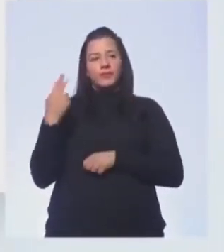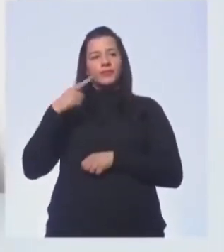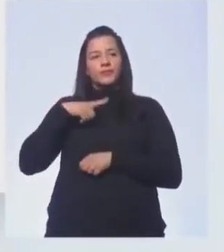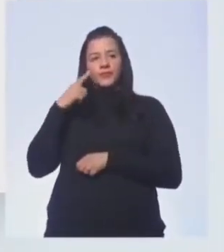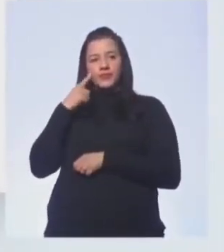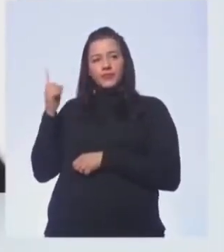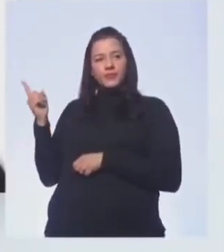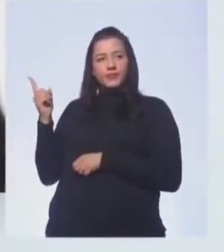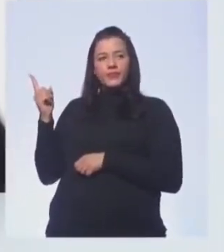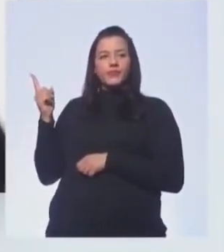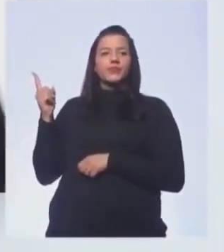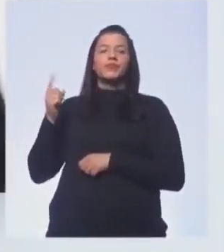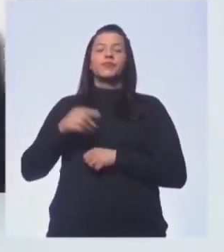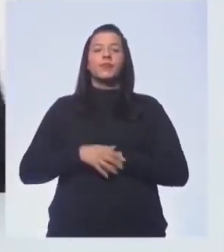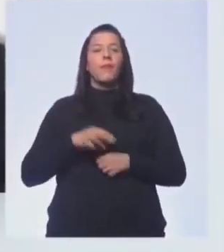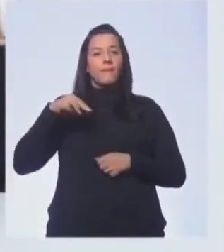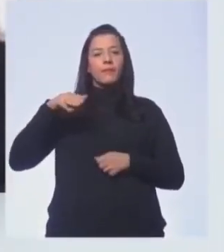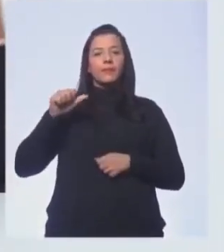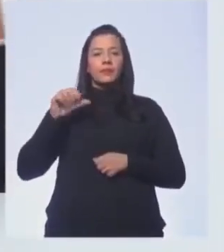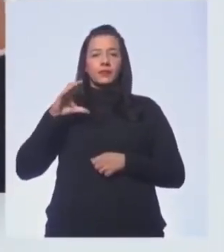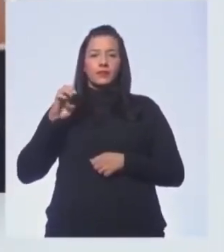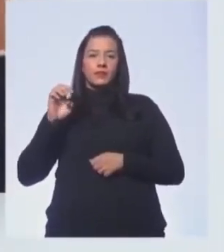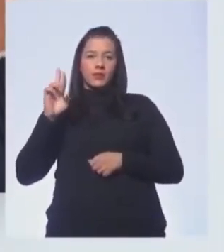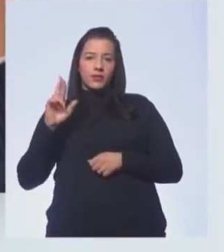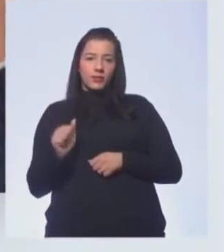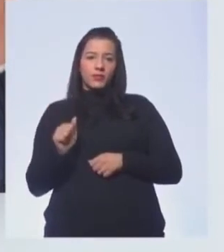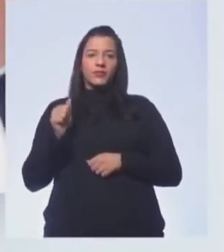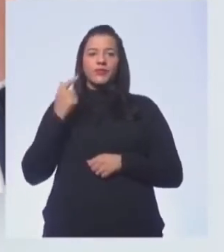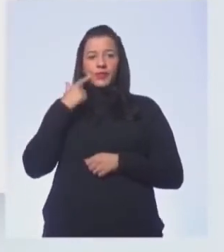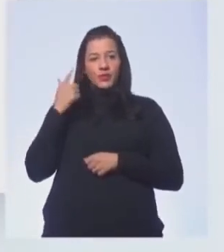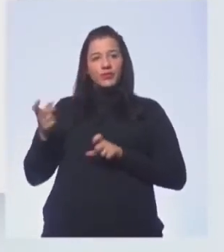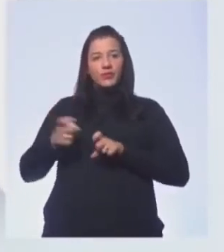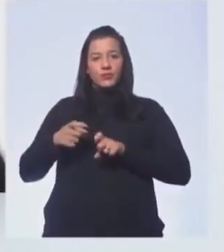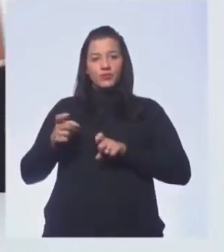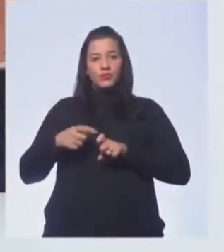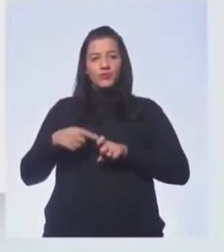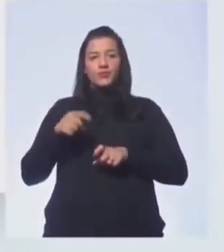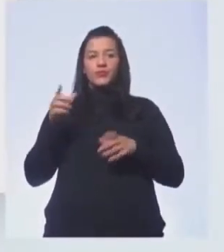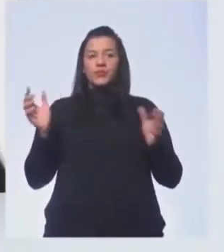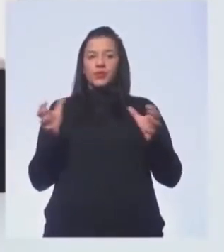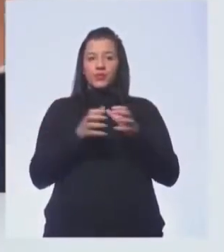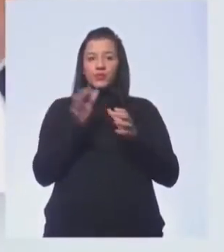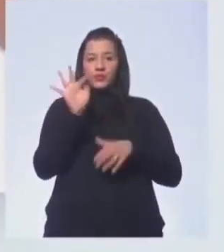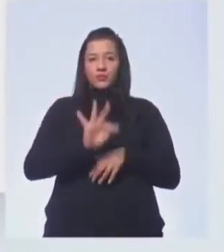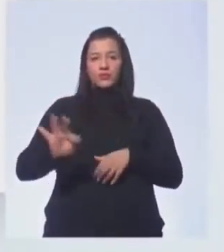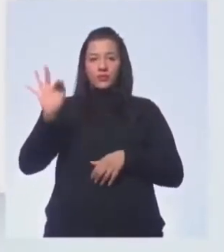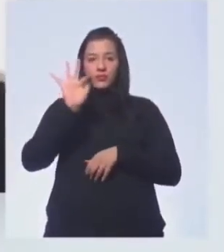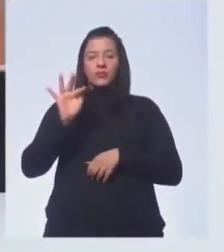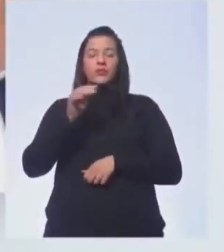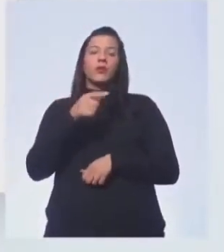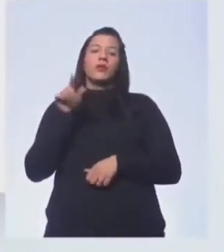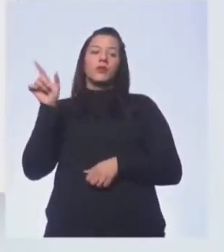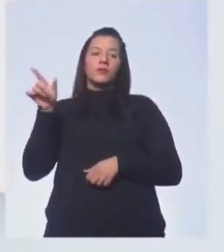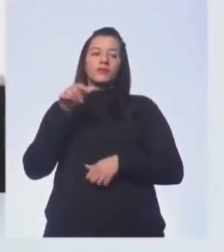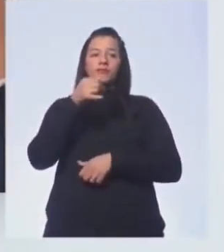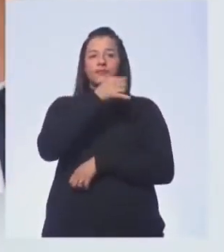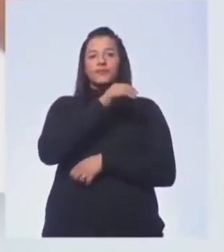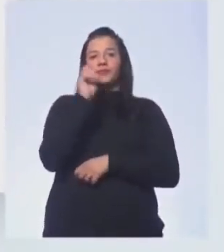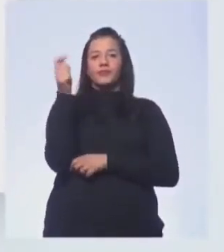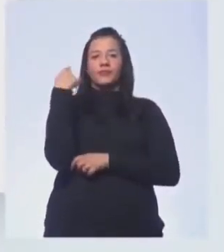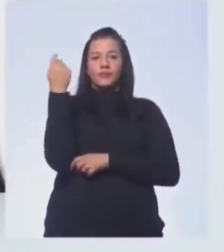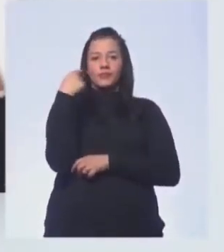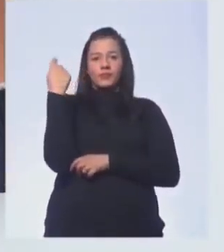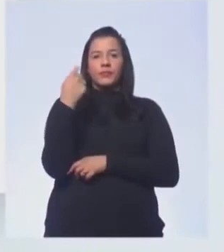sou biólogo, pesquisador, mestre e doutorando em Genética e Biologia Molecular pela Universidade Federal do Rio Grande do Sul, membro da Rede